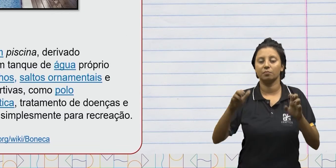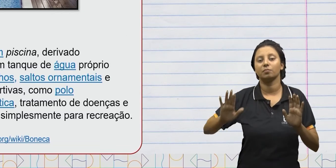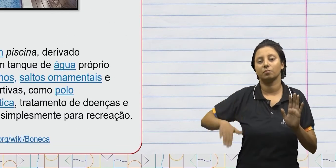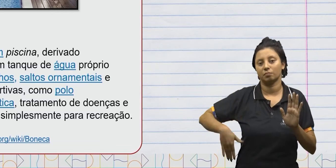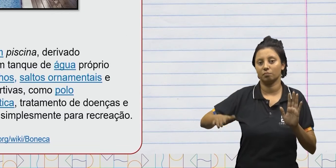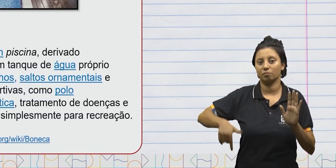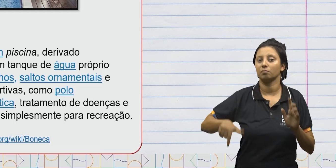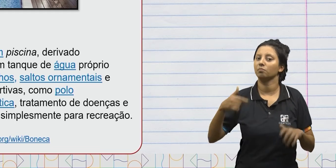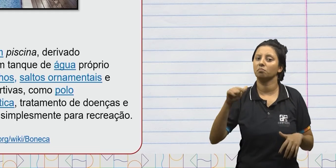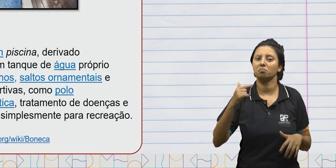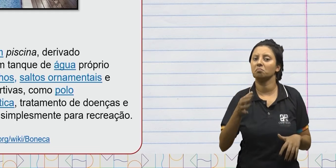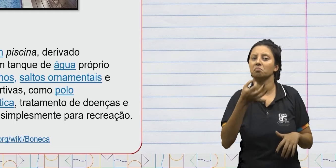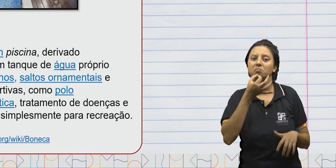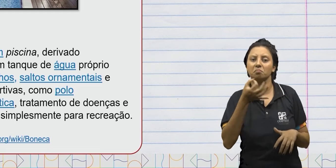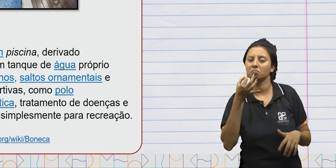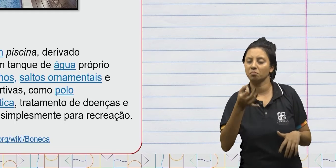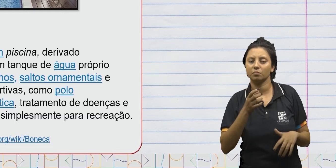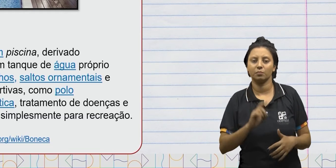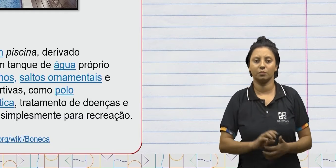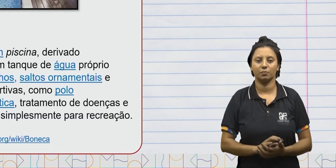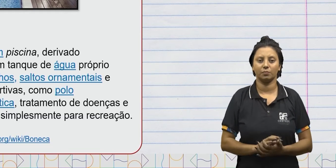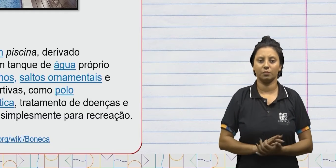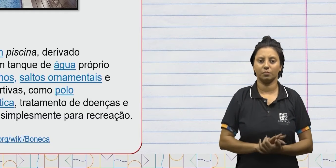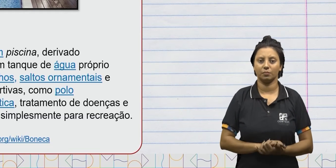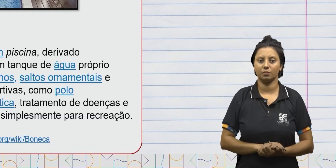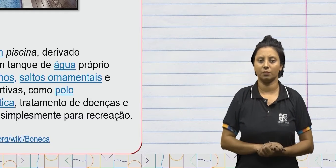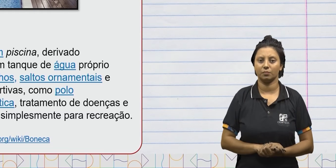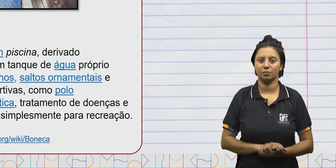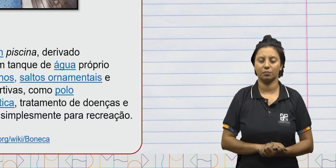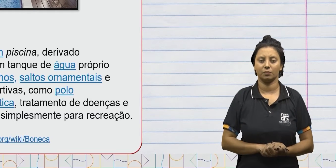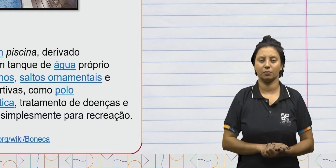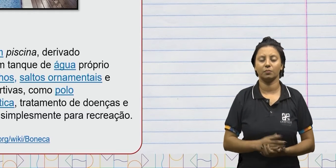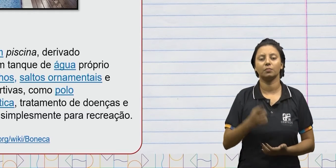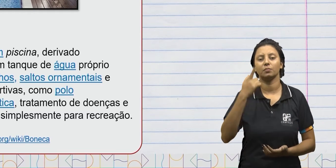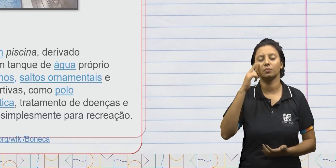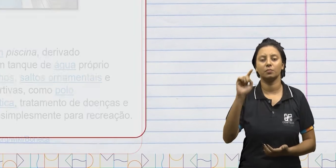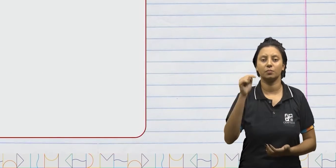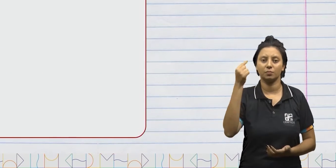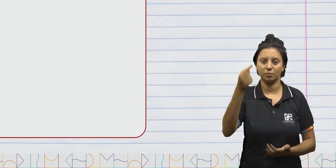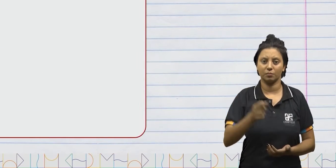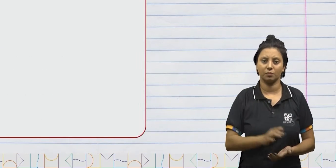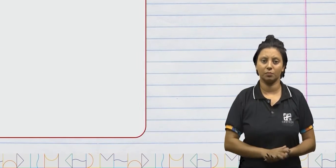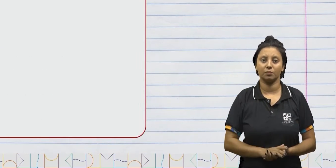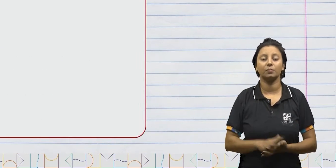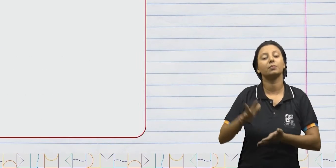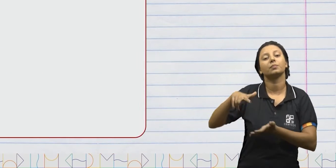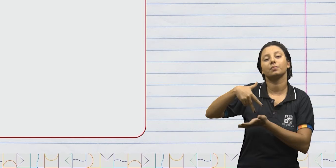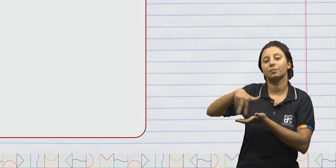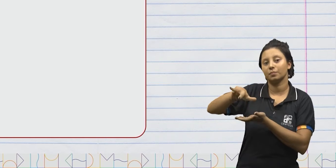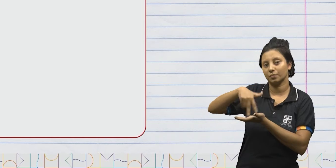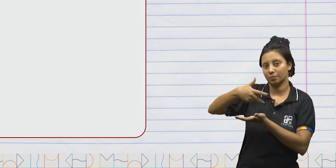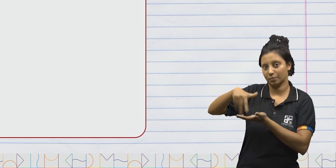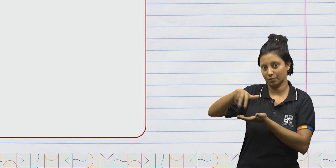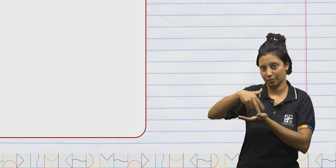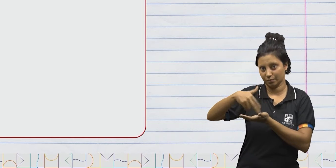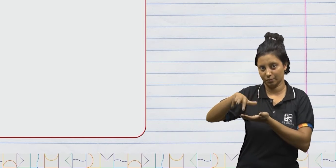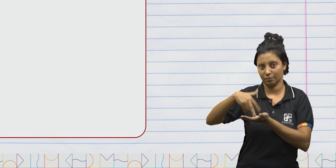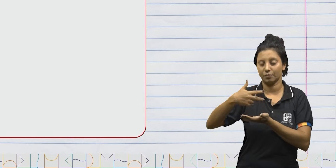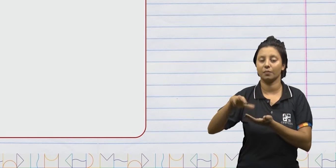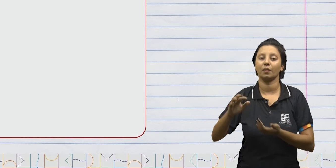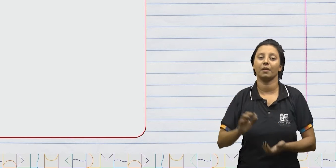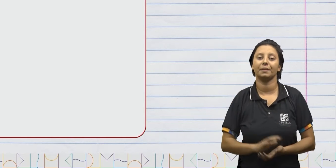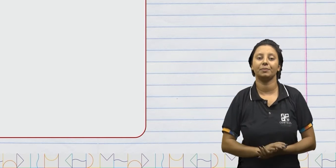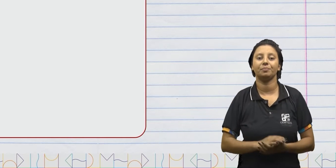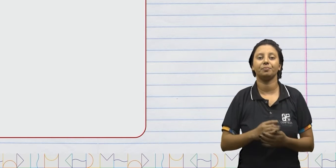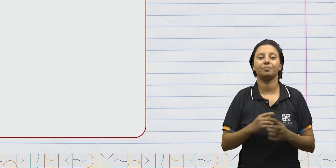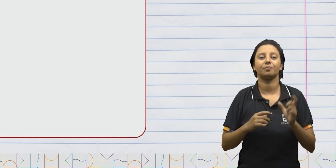sem dar uma opinião pessoal. Vamos ver o próximo? Nós temos a imagem de duas pessoas dançando e a